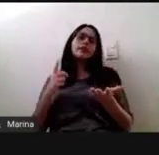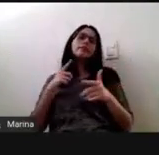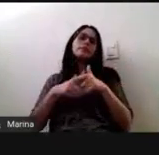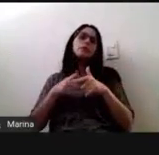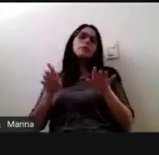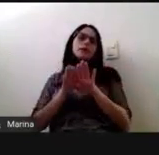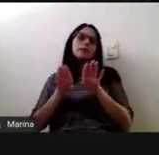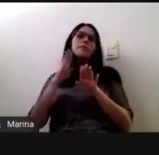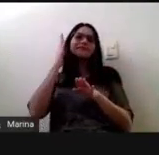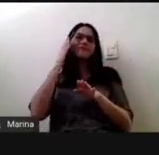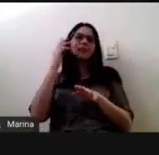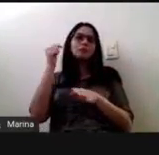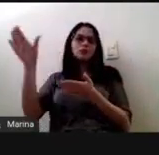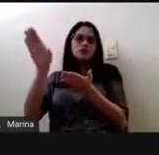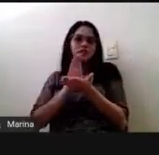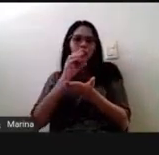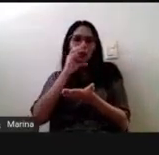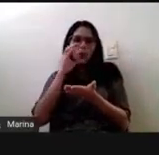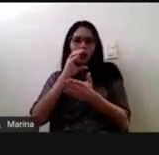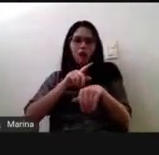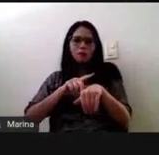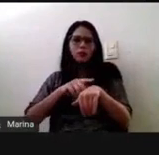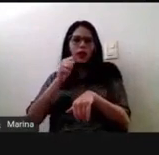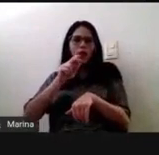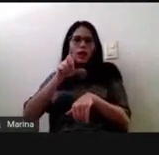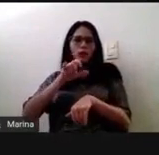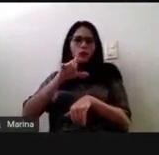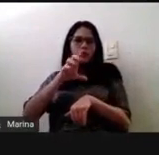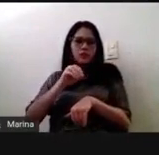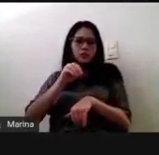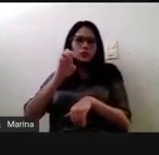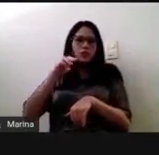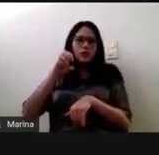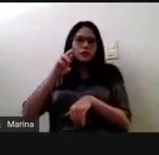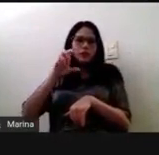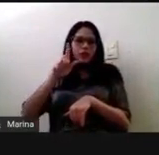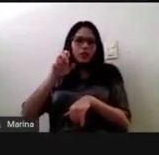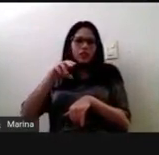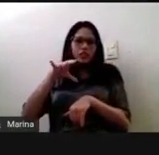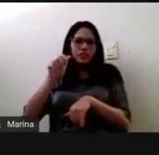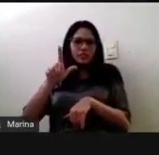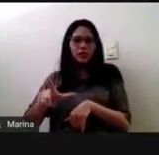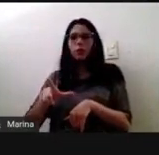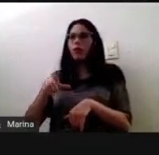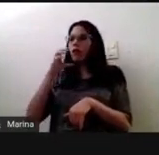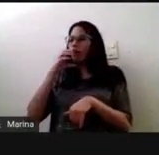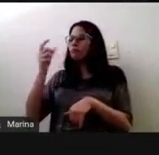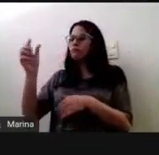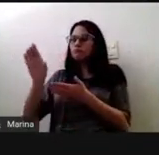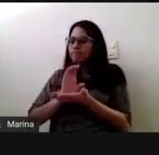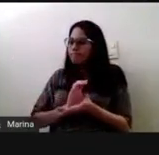forma rápida e efetiva para toda a população, que também fragiliza o isolamento social, né? Junto com tudo isso, e dentro ainda dessa